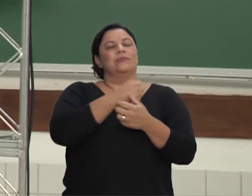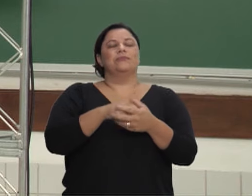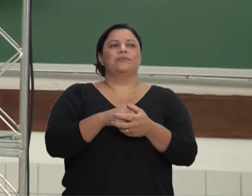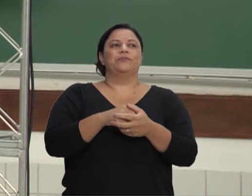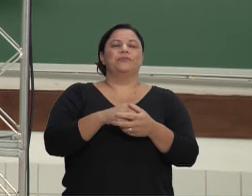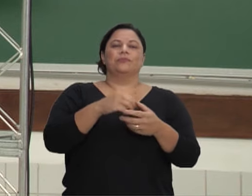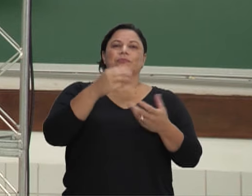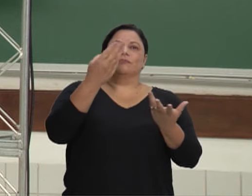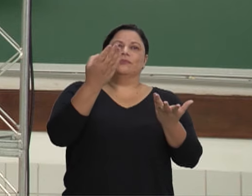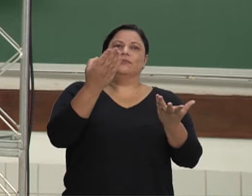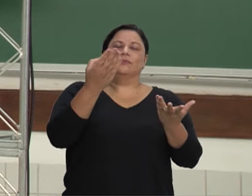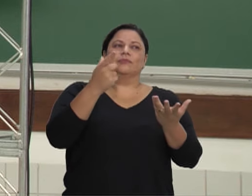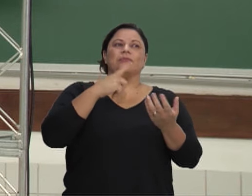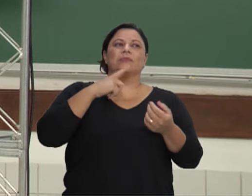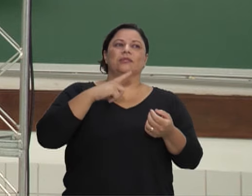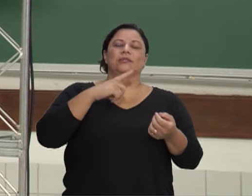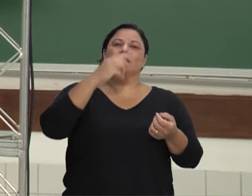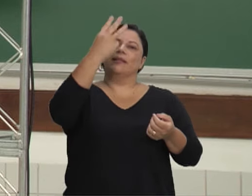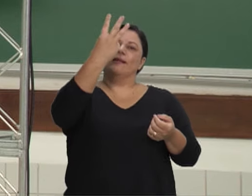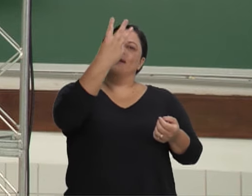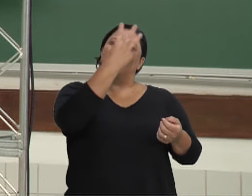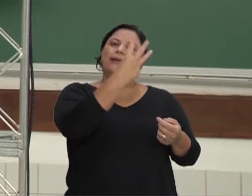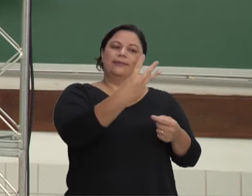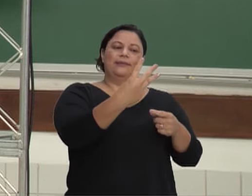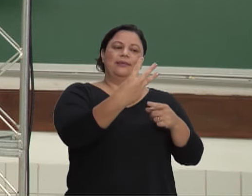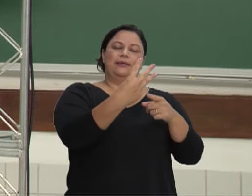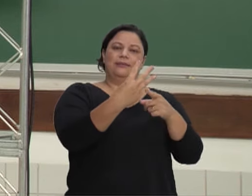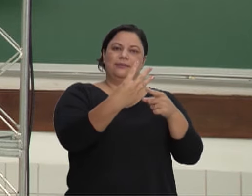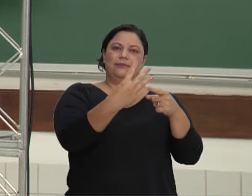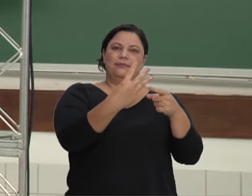Vou ter que a é 3